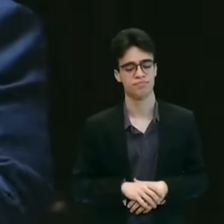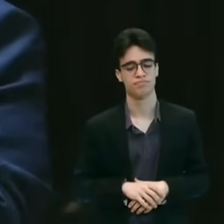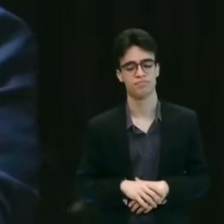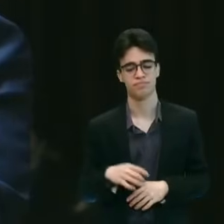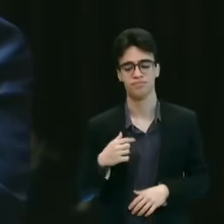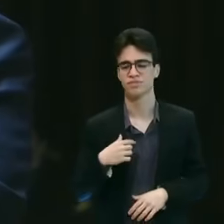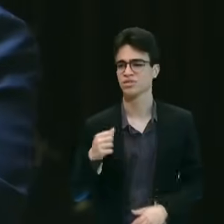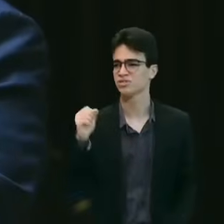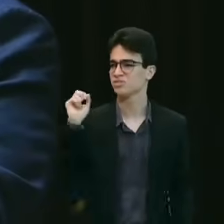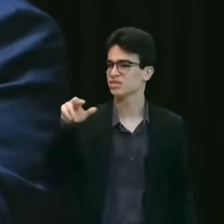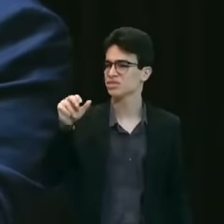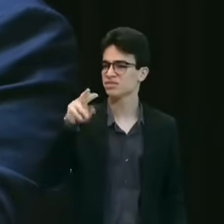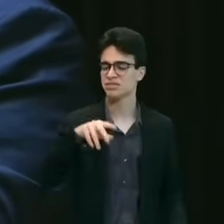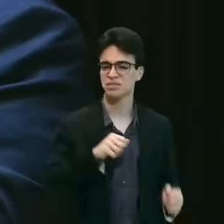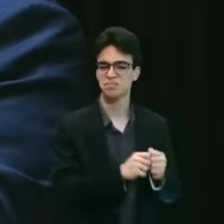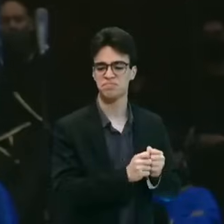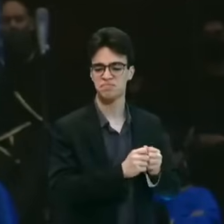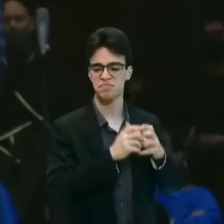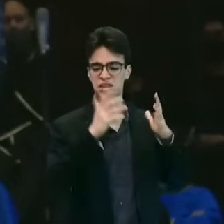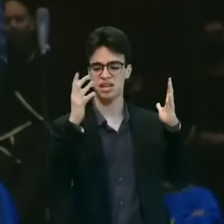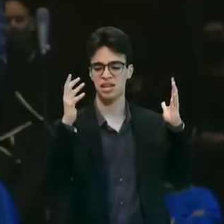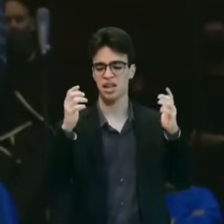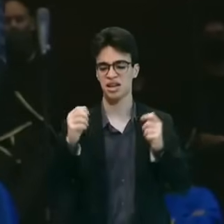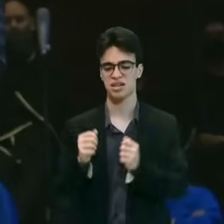Eu já vi tanto milagre.